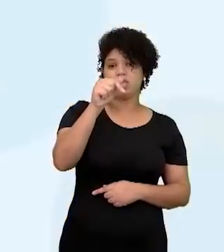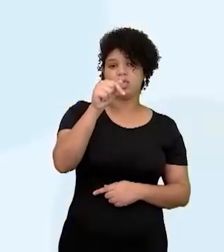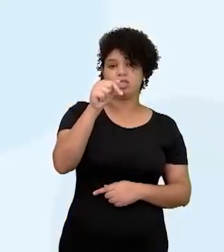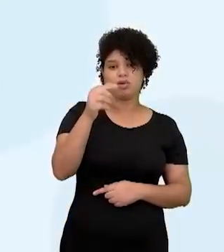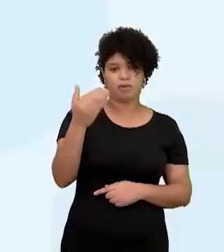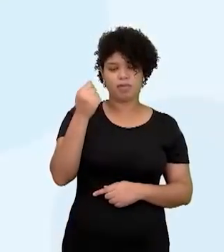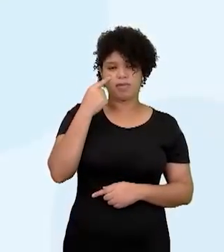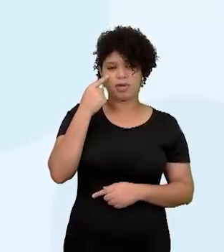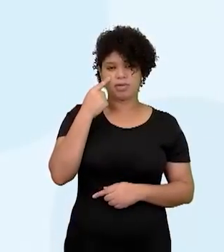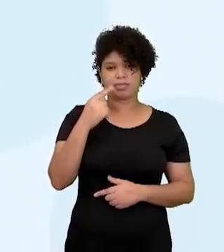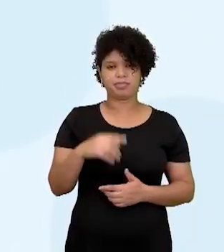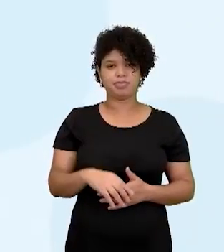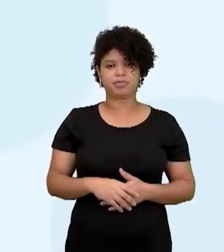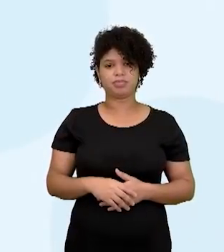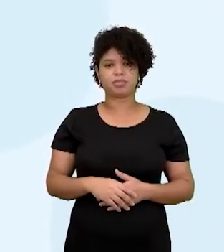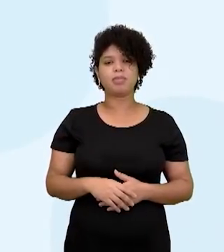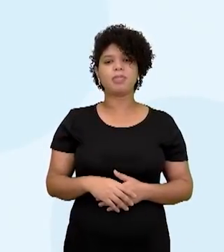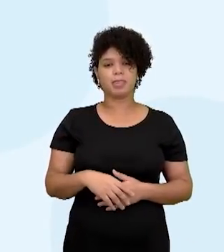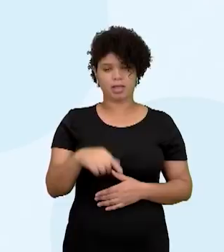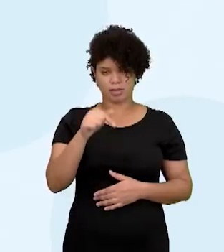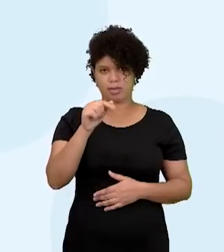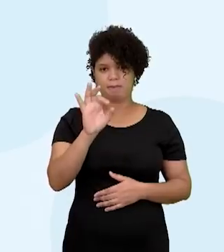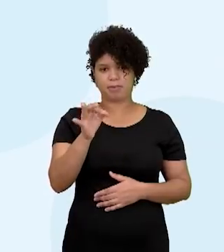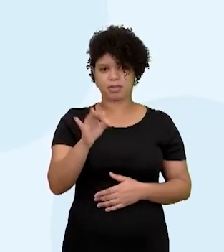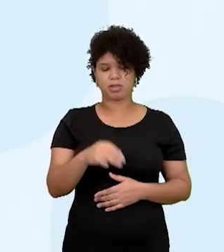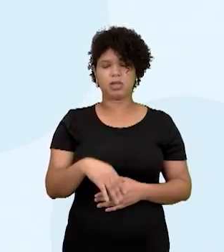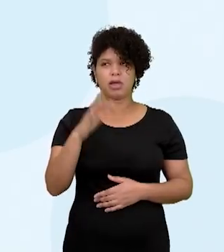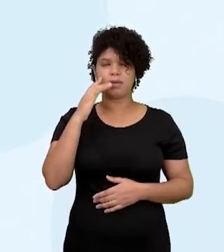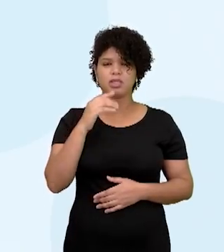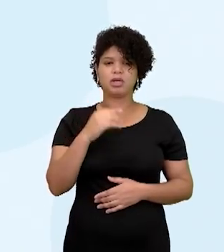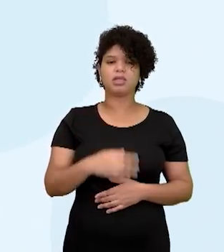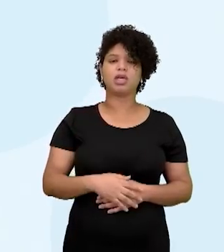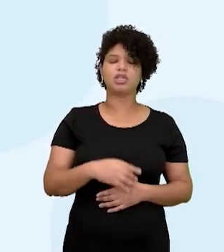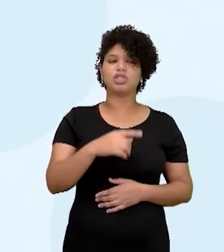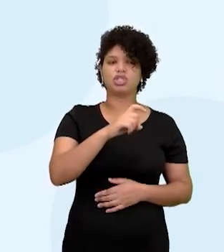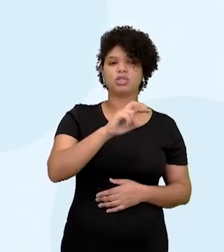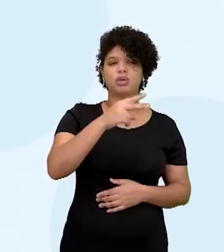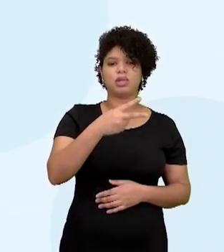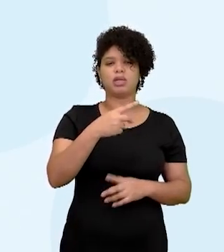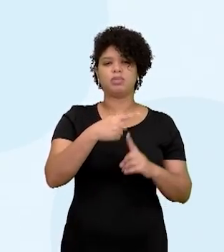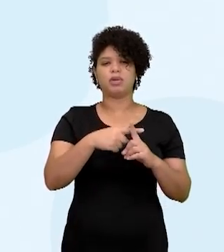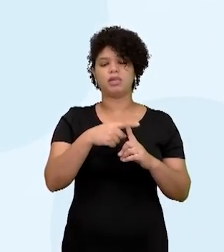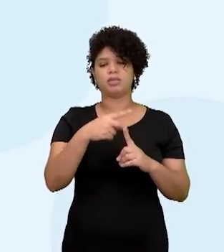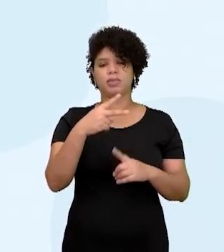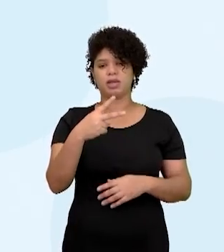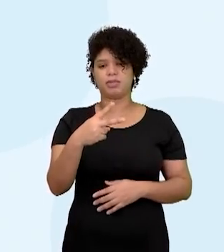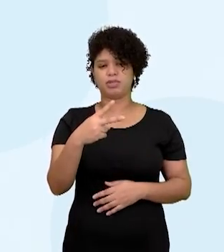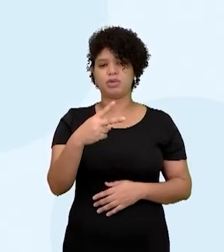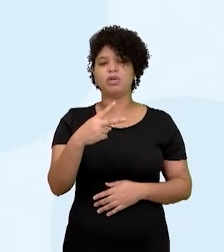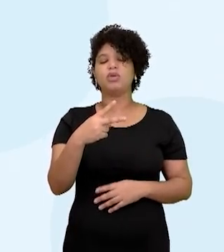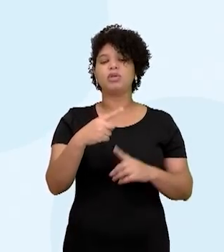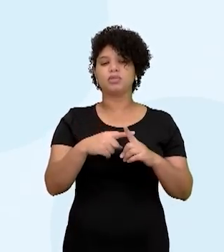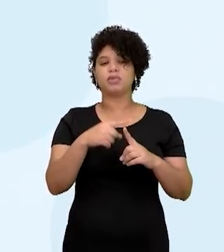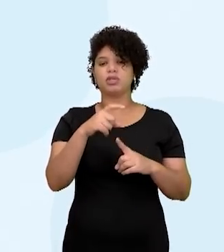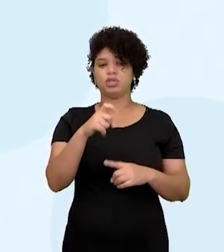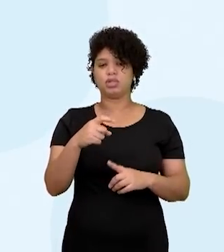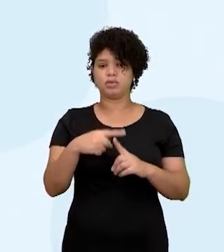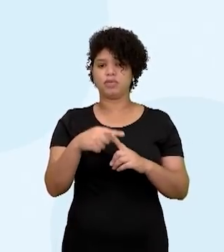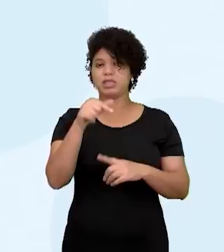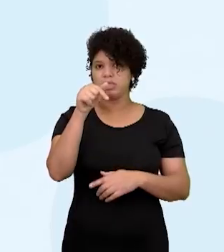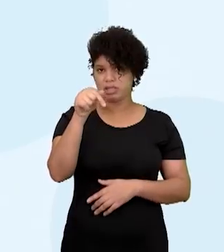ó. Vem cá comigo, ó. 2 vezes 7. Então, se eu pensar, x quadrado tá x quadrado. 2 vezes x vezes 7 não dá